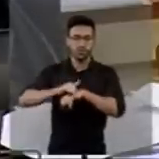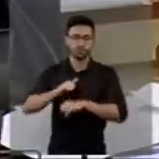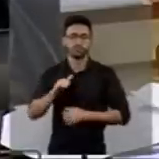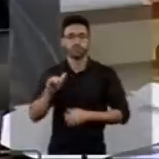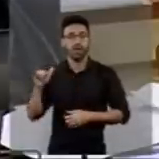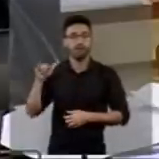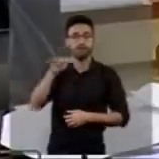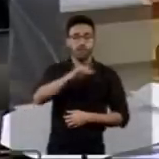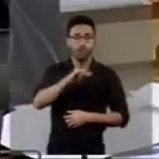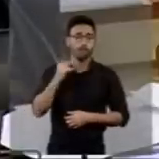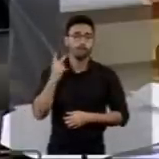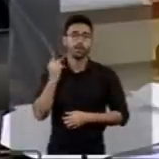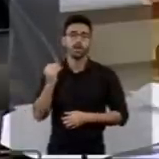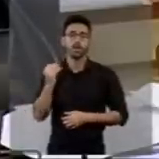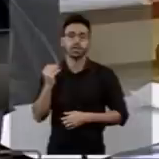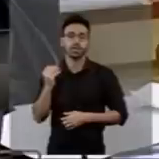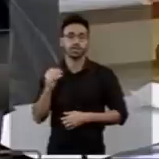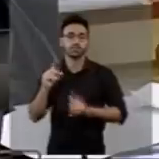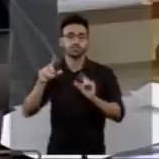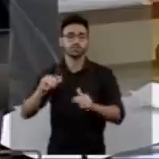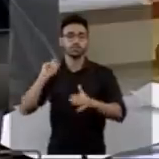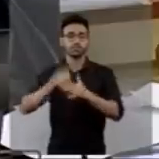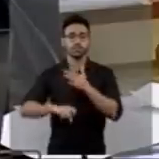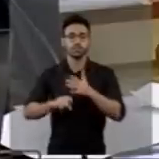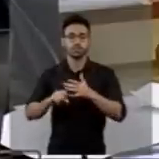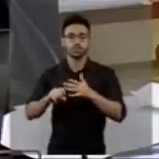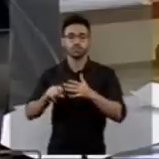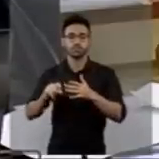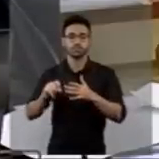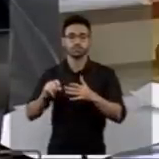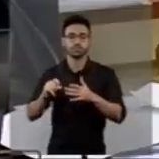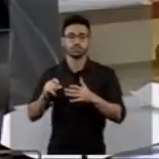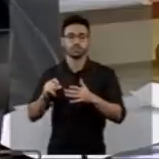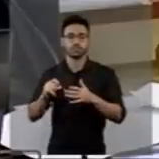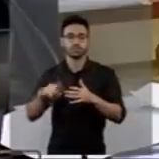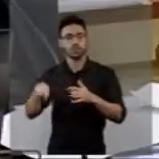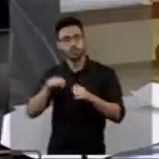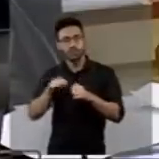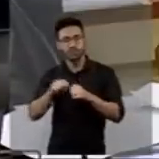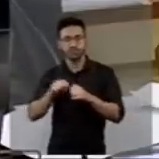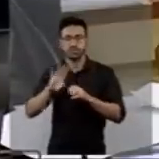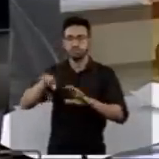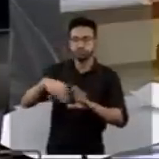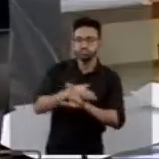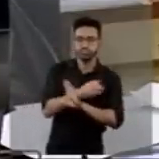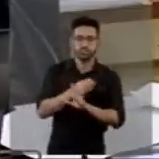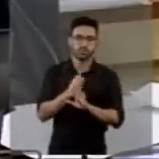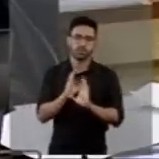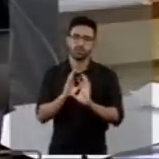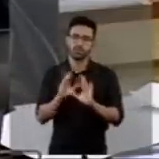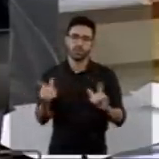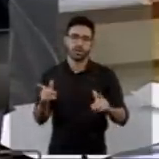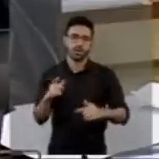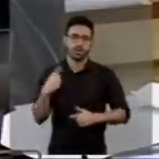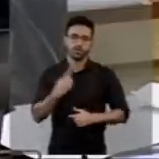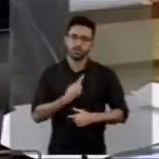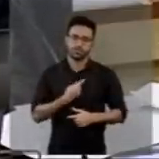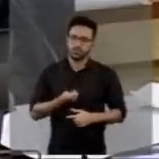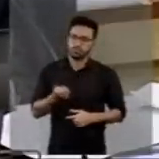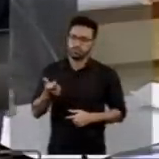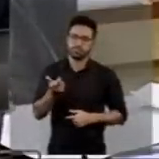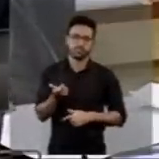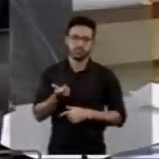no seu ativo para fins exatamente de exercer atividade ilegal. Evidentemente que nós não conferíamos esse